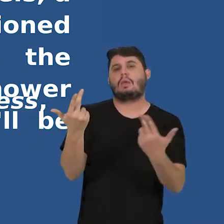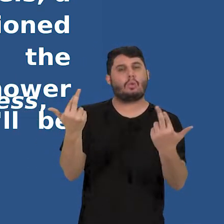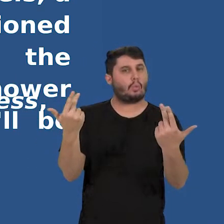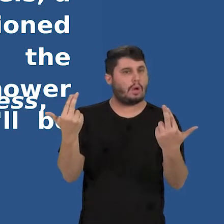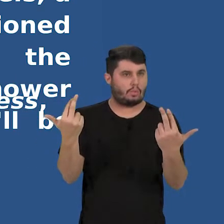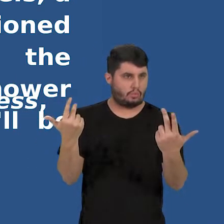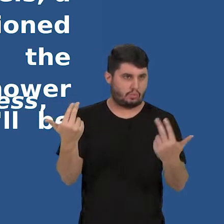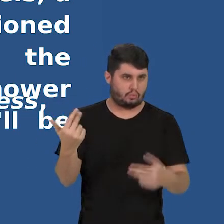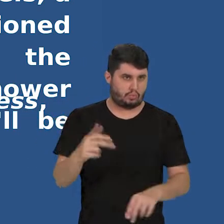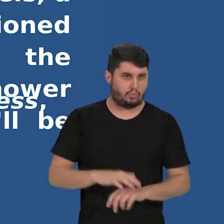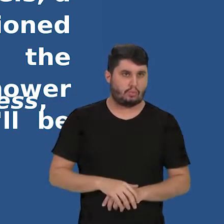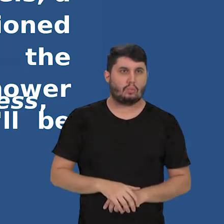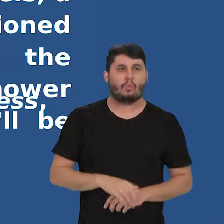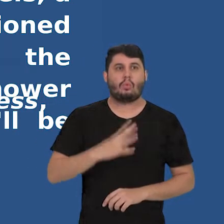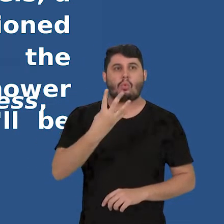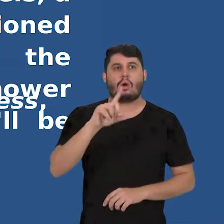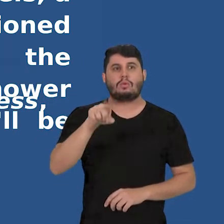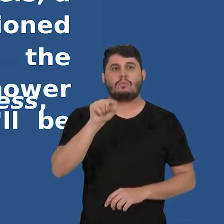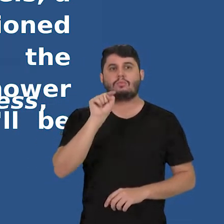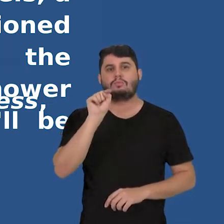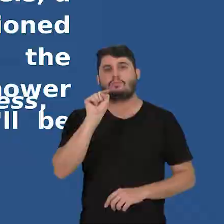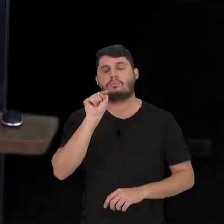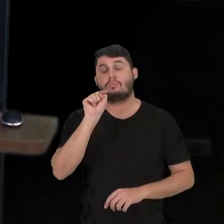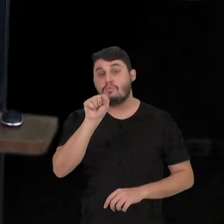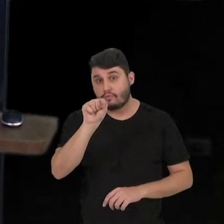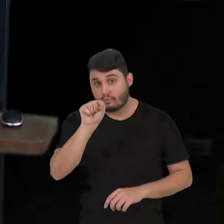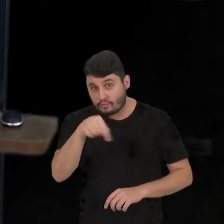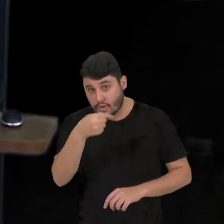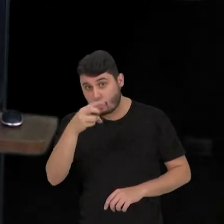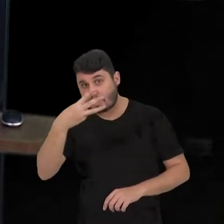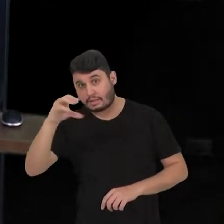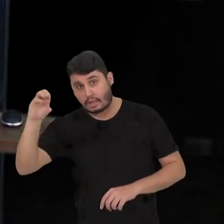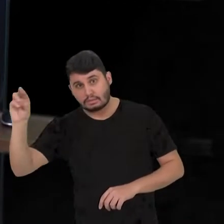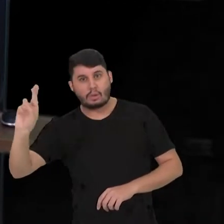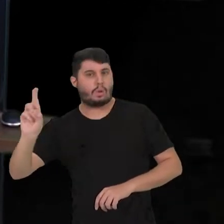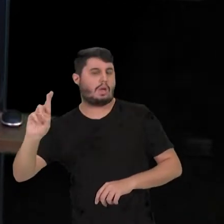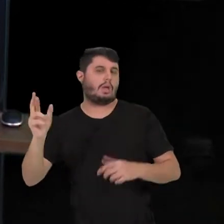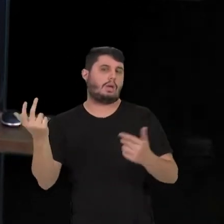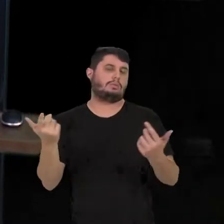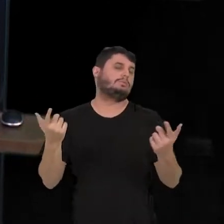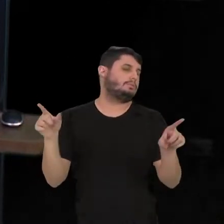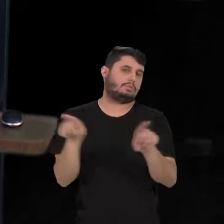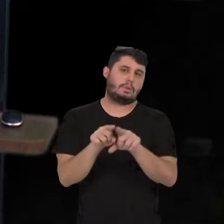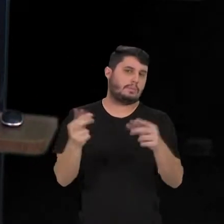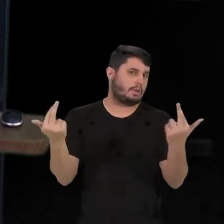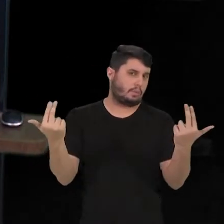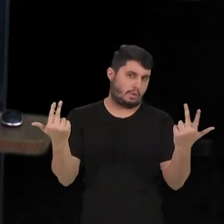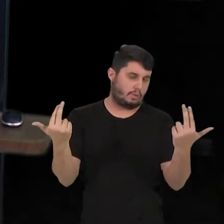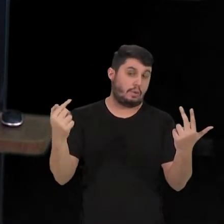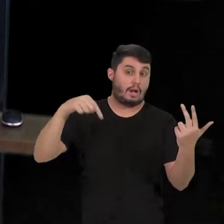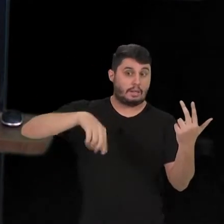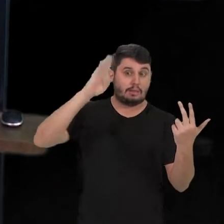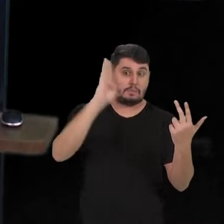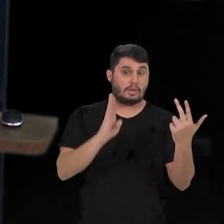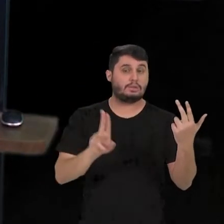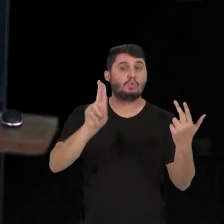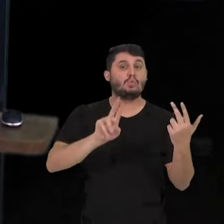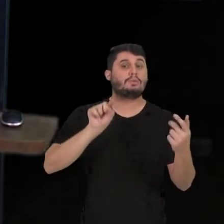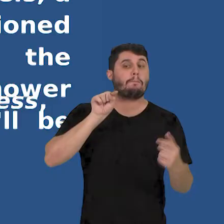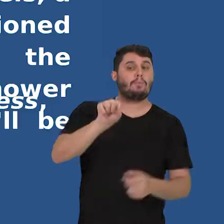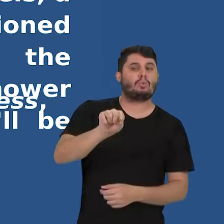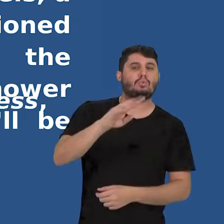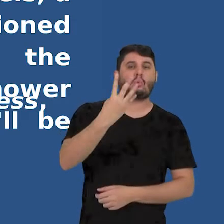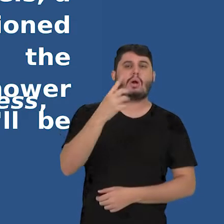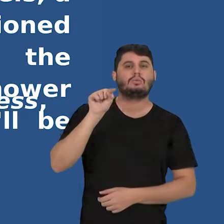4.300.00. Então, quando a gente bota ponto, eles botam vírgula. Mas eu tenho dois números aqui, não tenho? 4.300 e 2.000. Depois de 4.300,